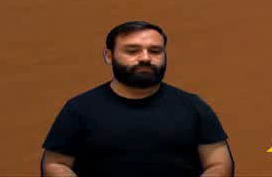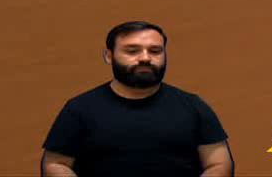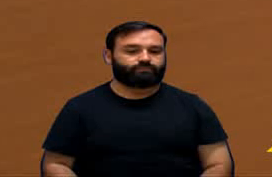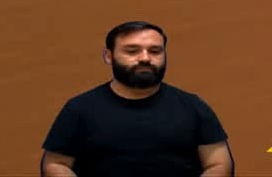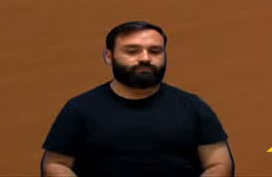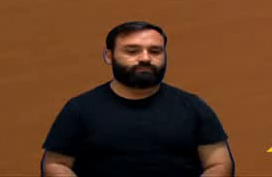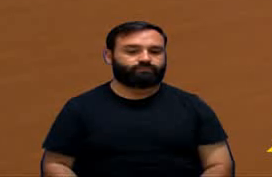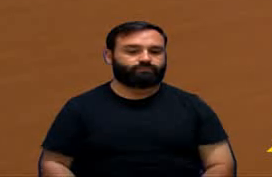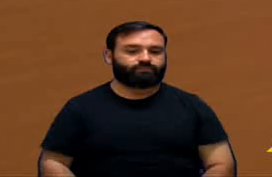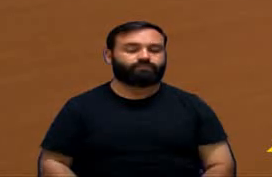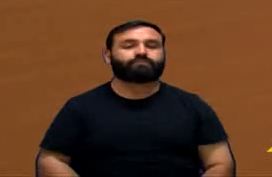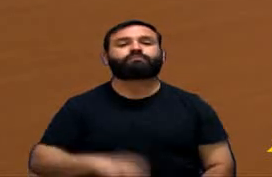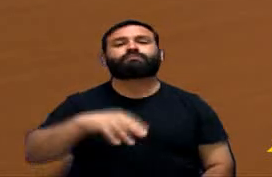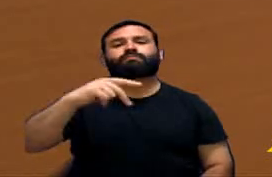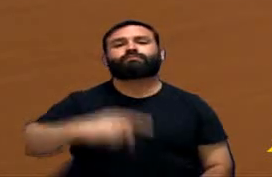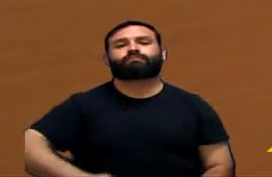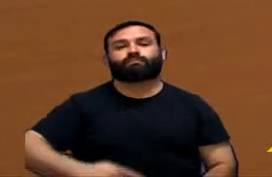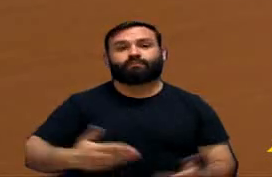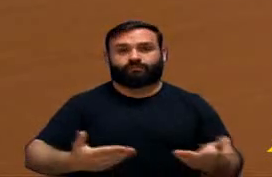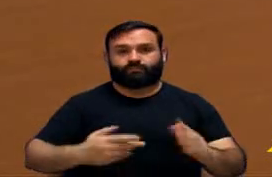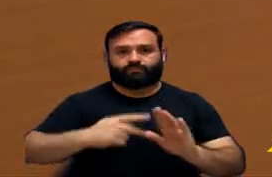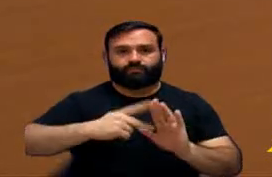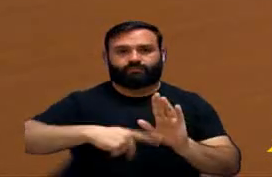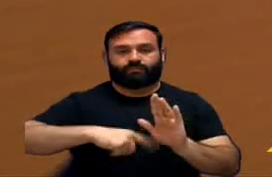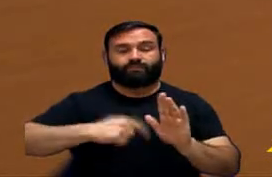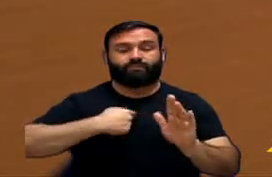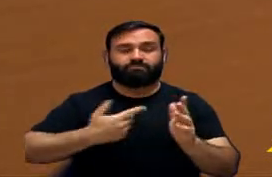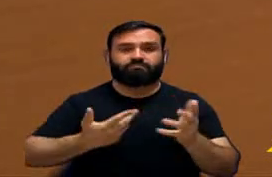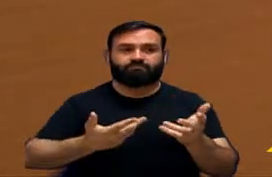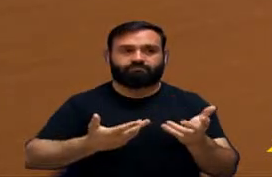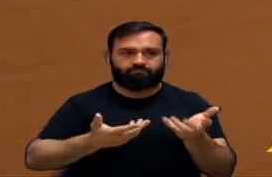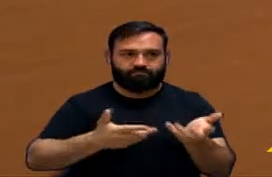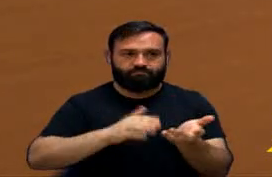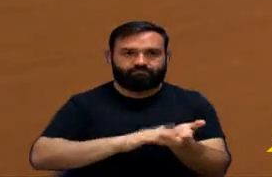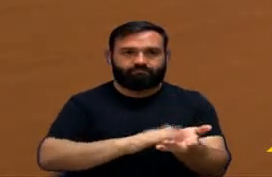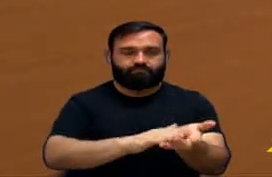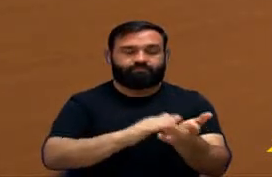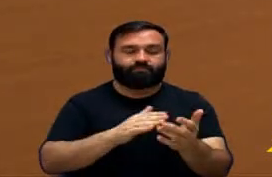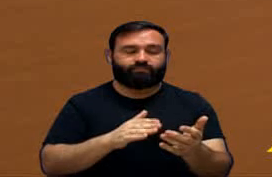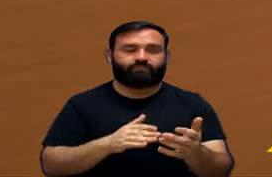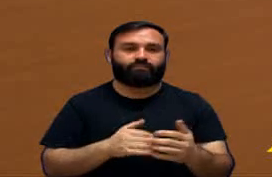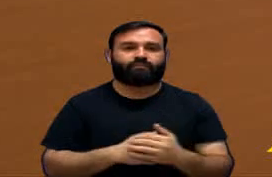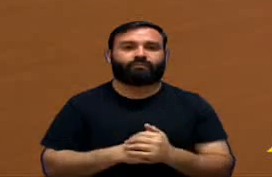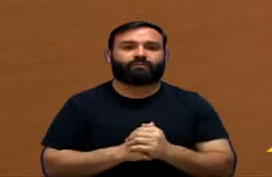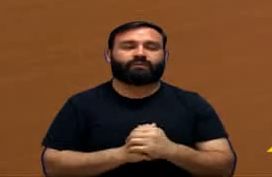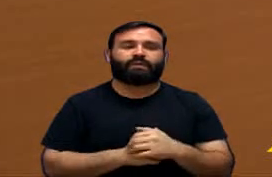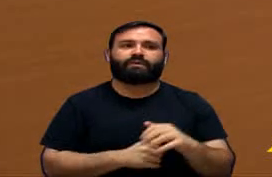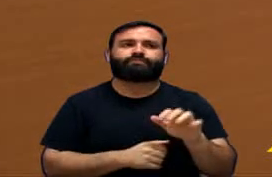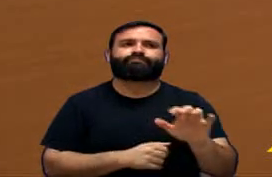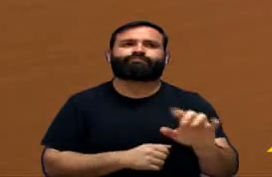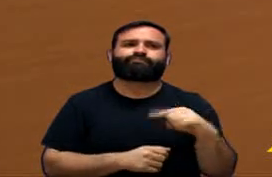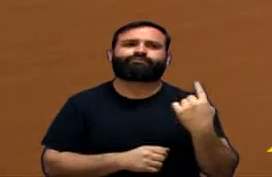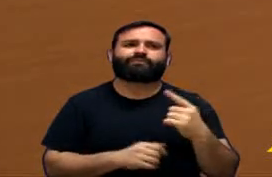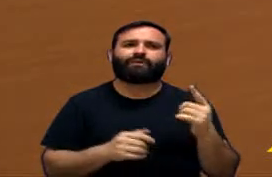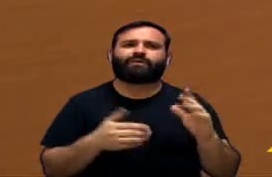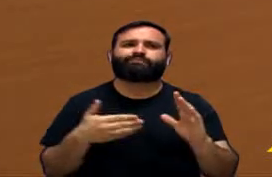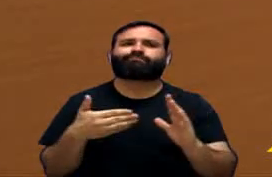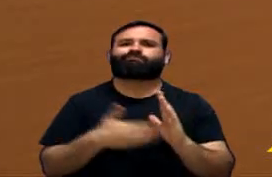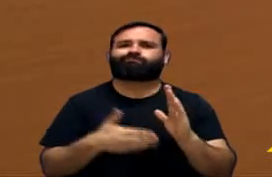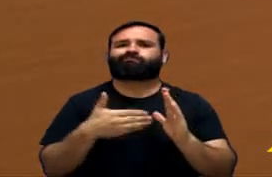exatamente Presidente esse projeto eu queria parabenizar viu João eh isso aí a gente já vem com uma